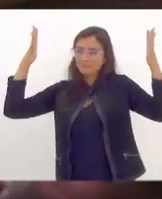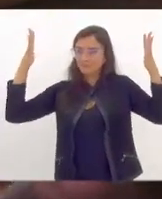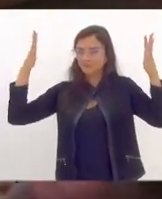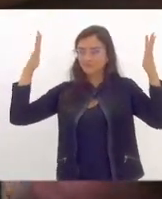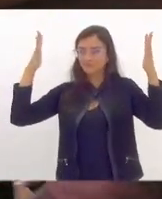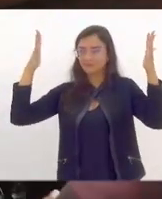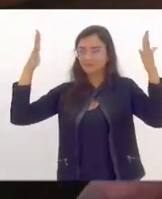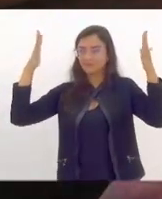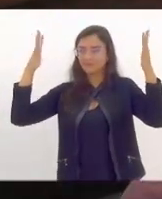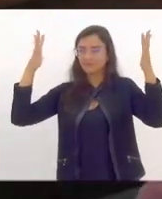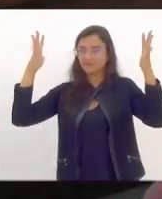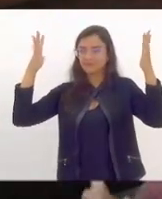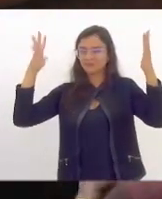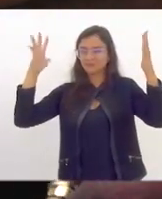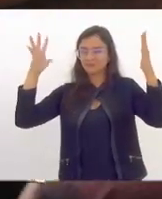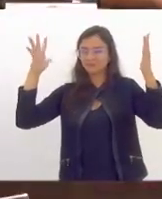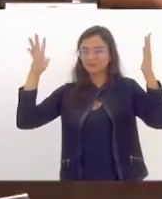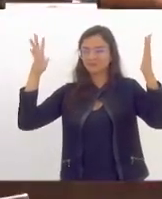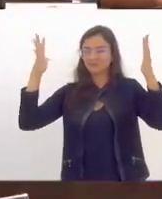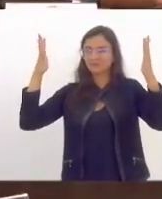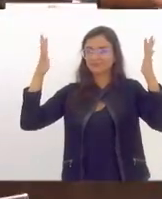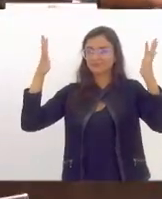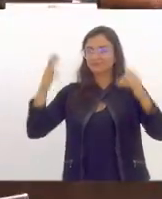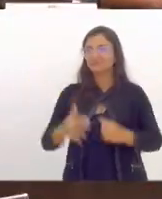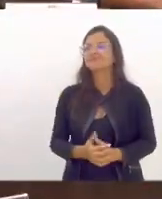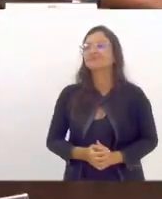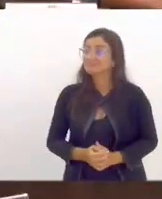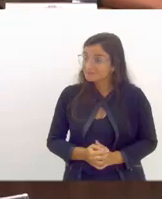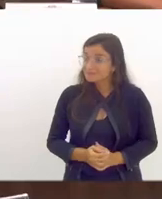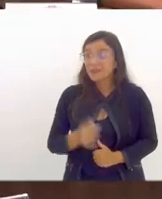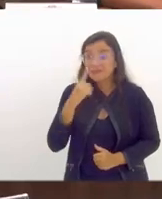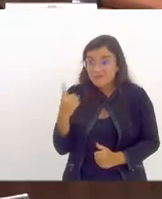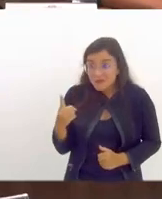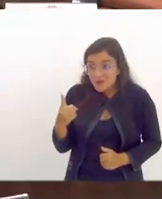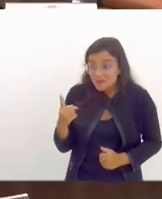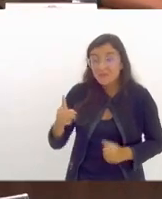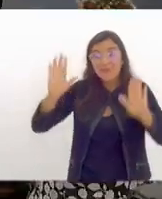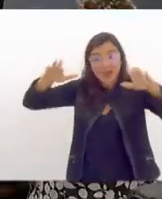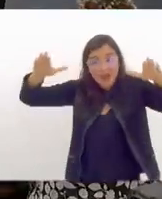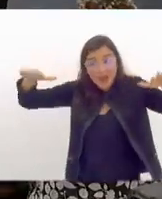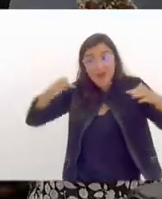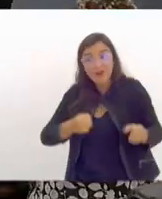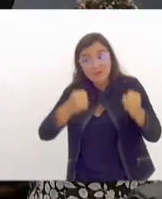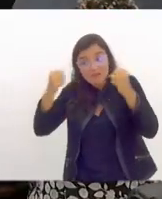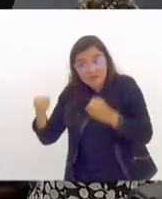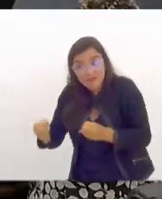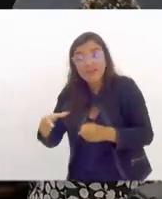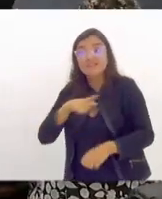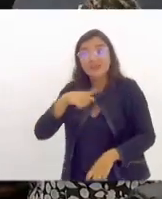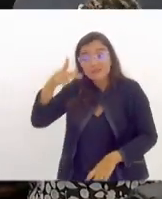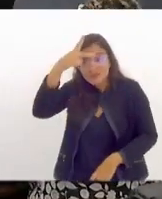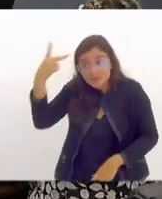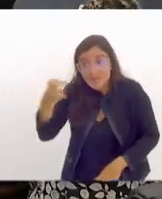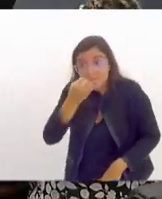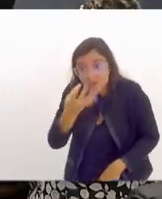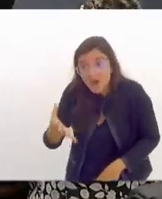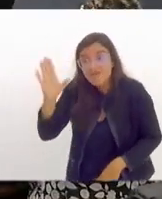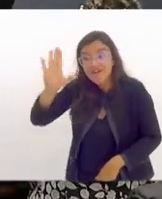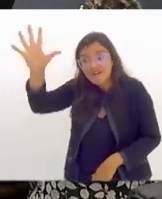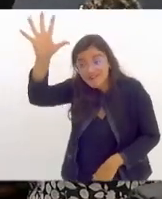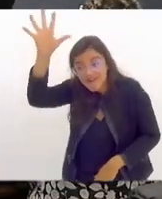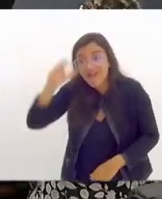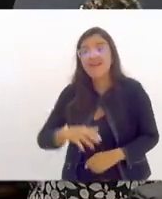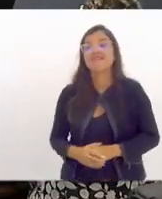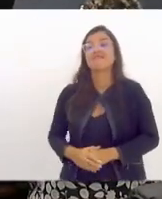alô alô autoridade alô alô autoridade na favela tem gente boa e